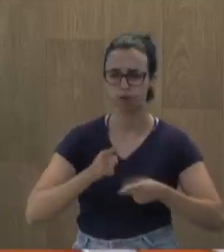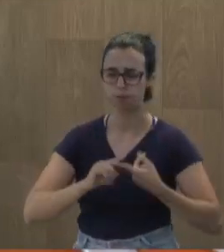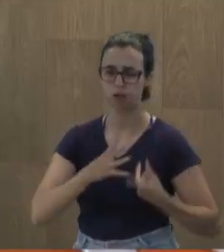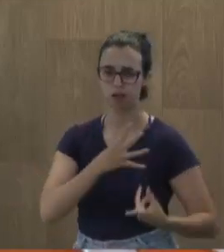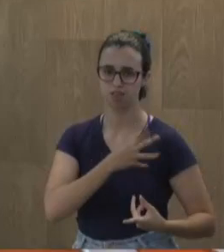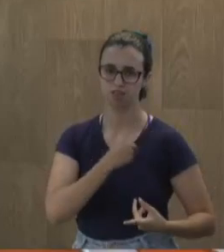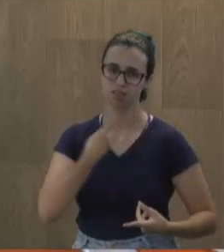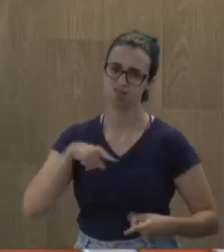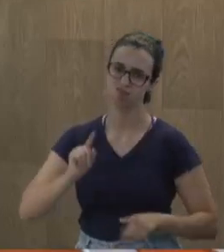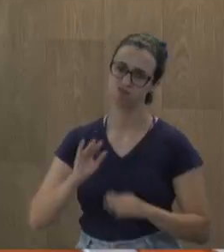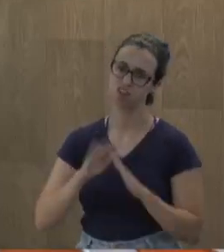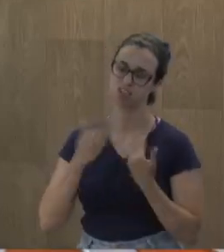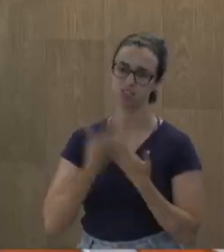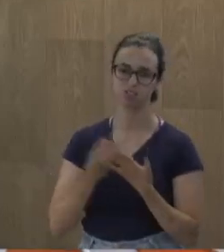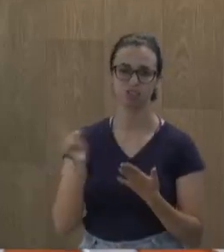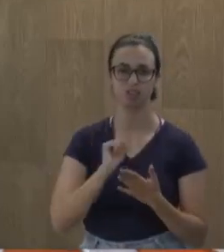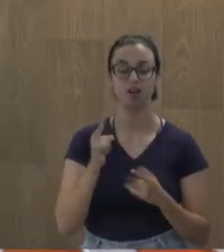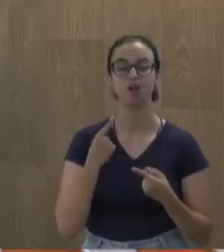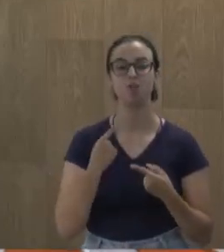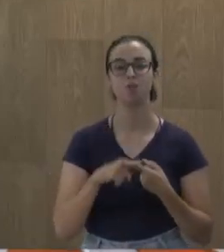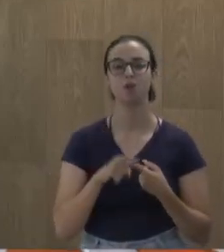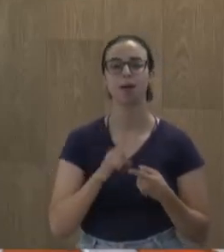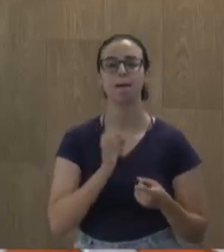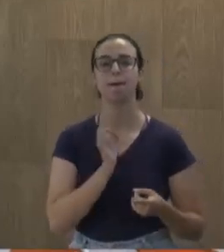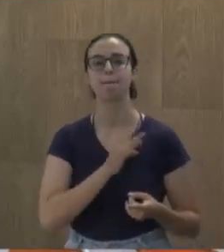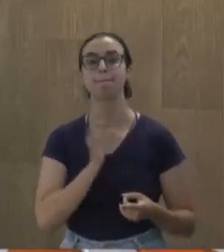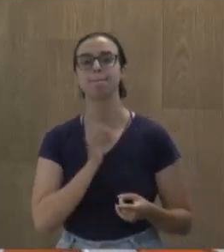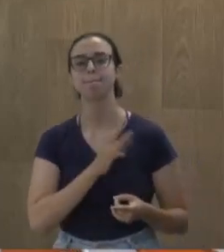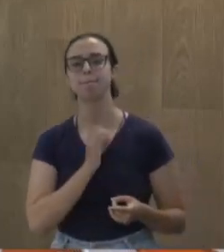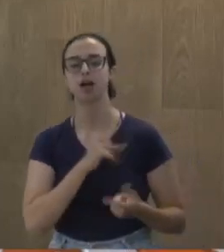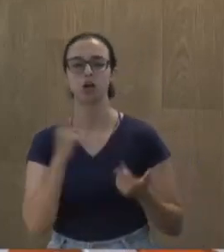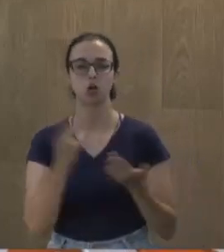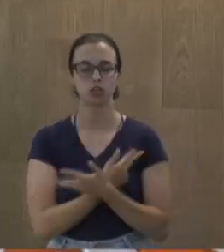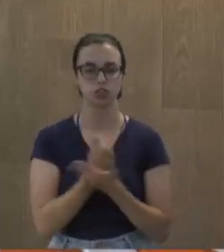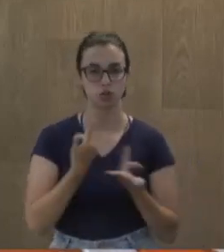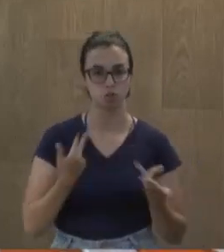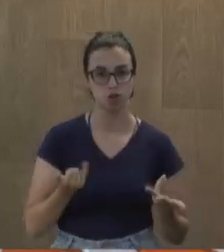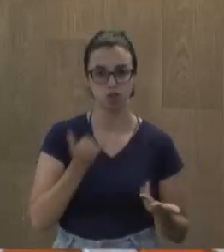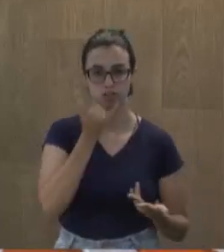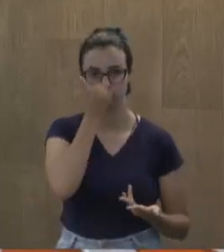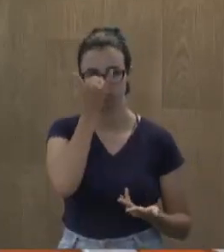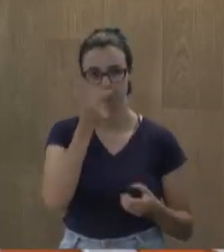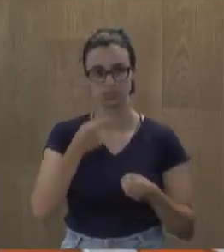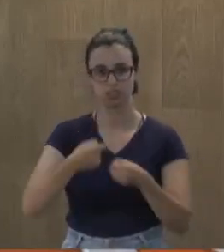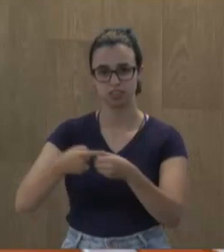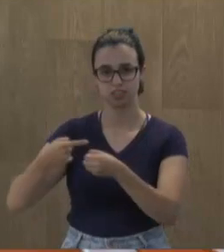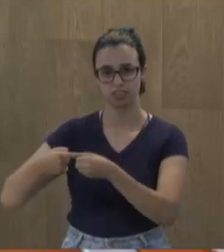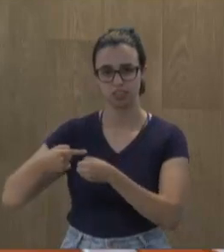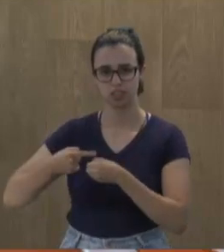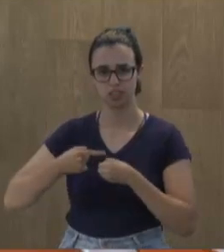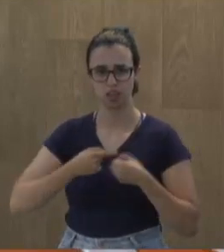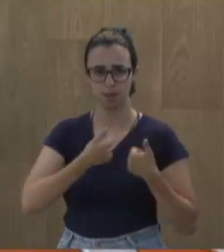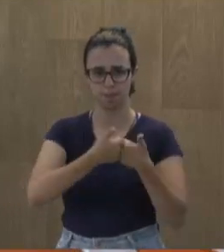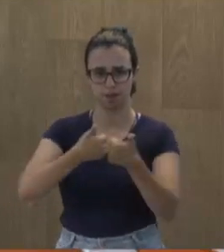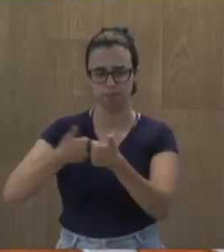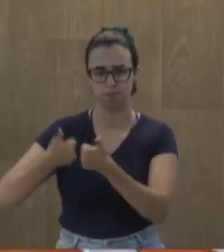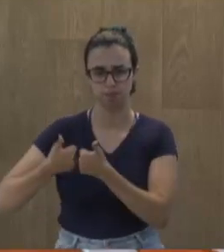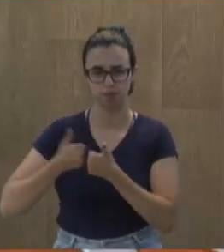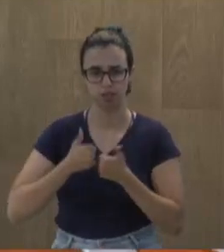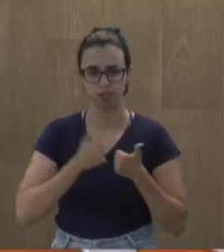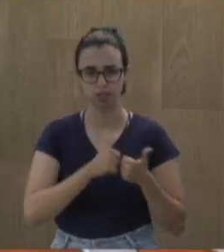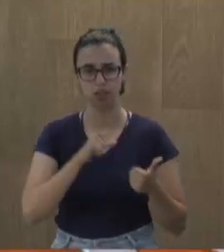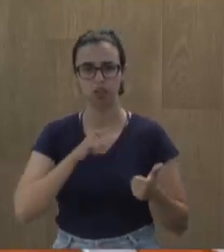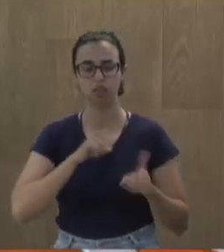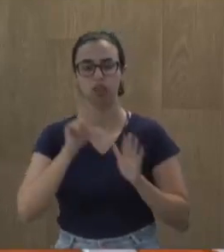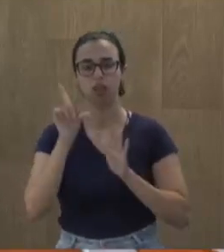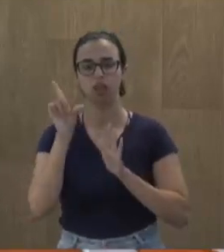desesperado com a lista de ataques que estão acontecendo aqui ó tem cidades vizinhas nossas aqui ó que estão na lista